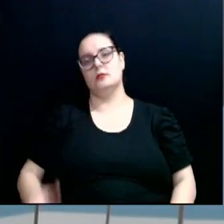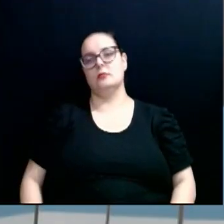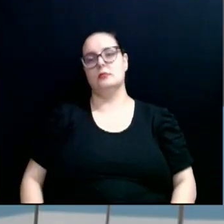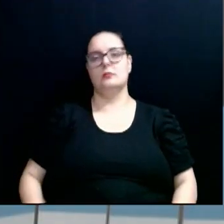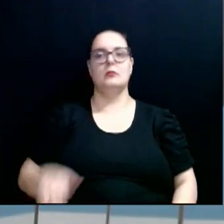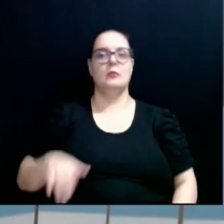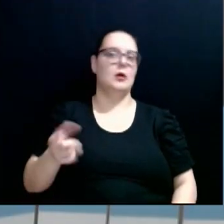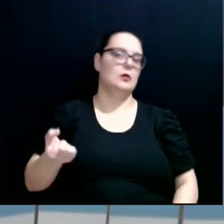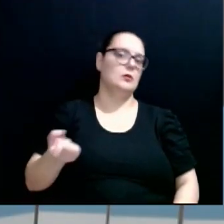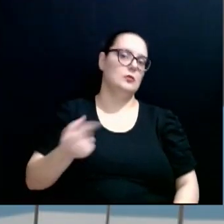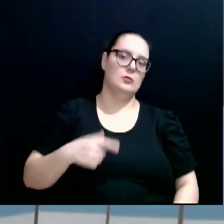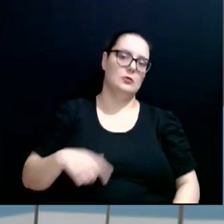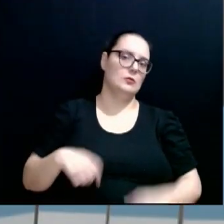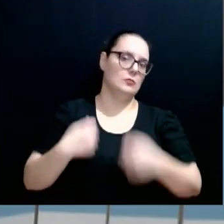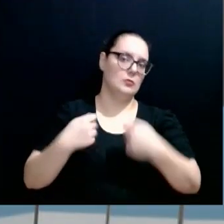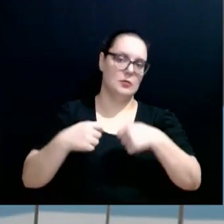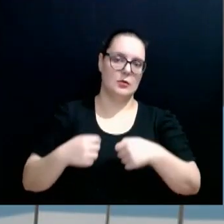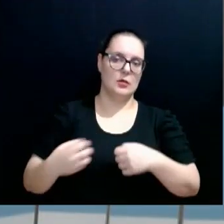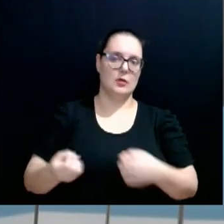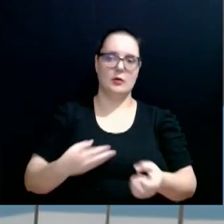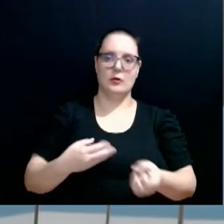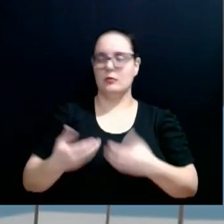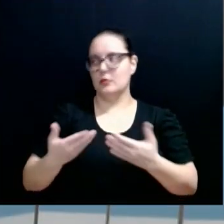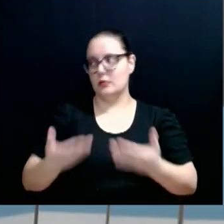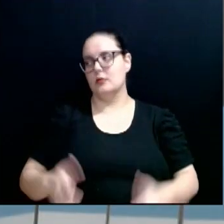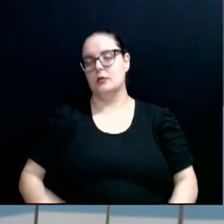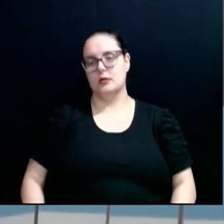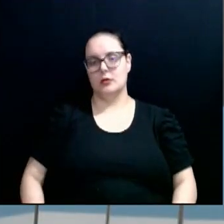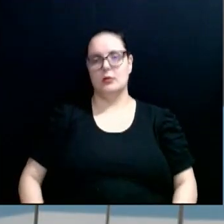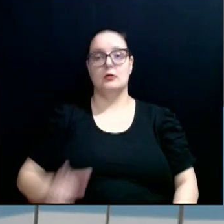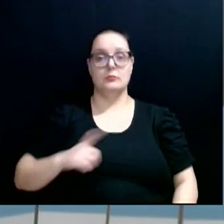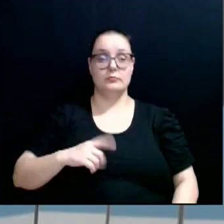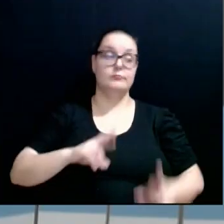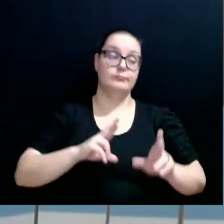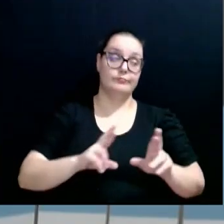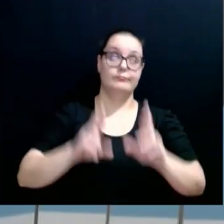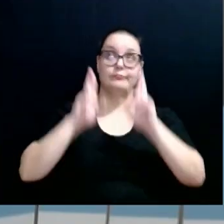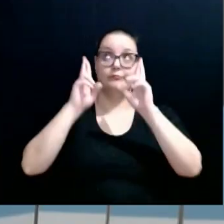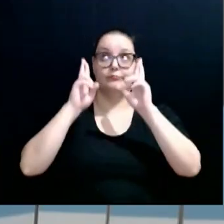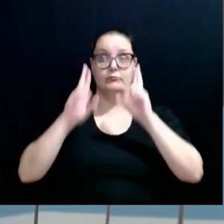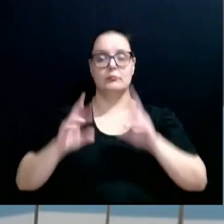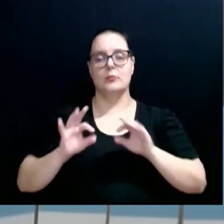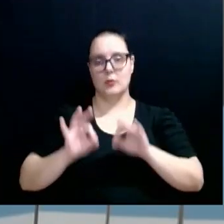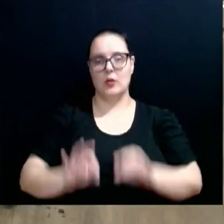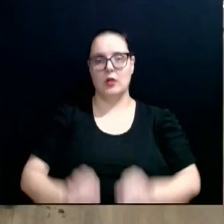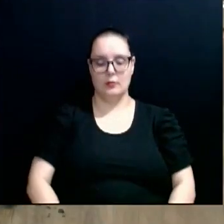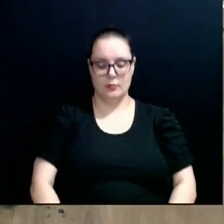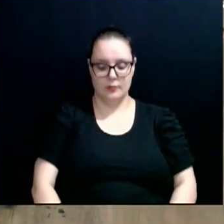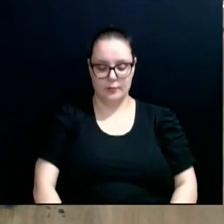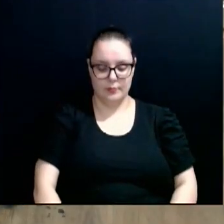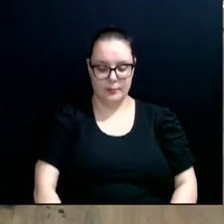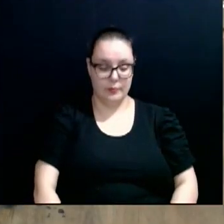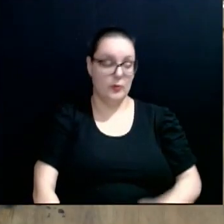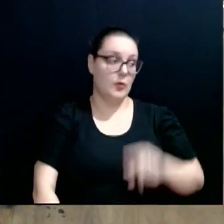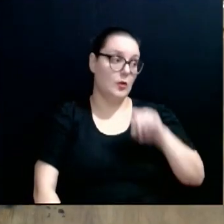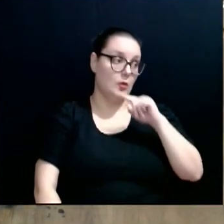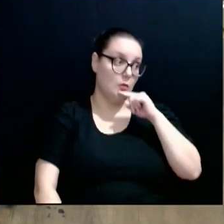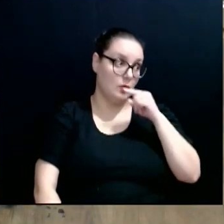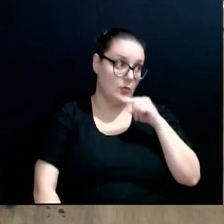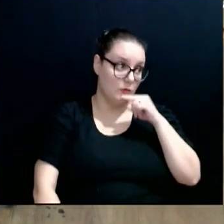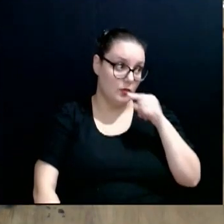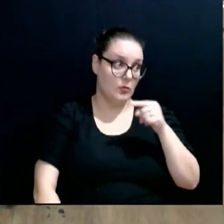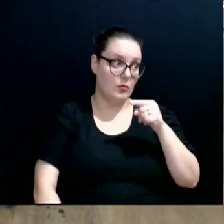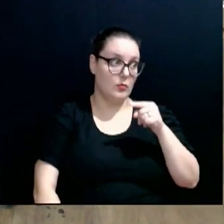disso, e por isso a gente tem muita expectativa e torce para que dê certo. Magog, a expectativa é então por linhas